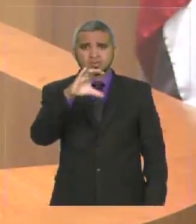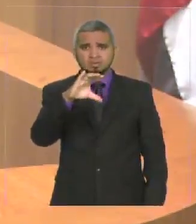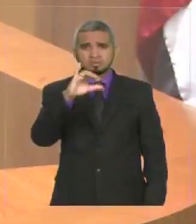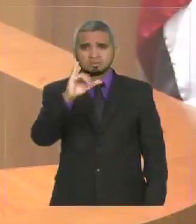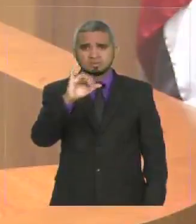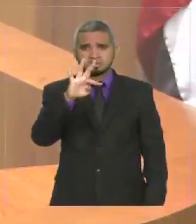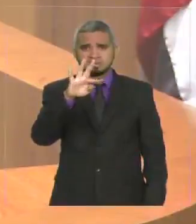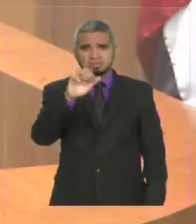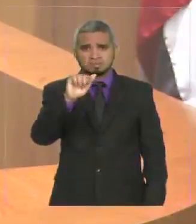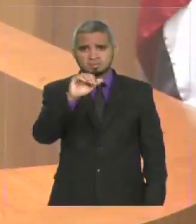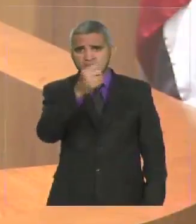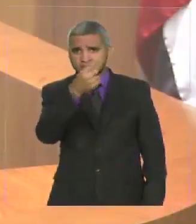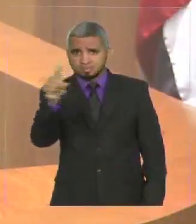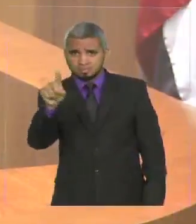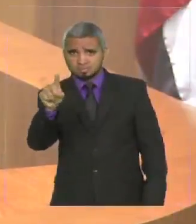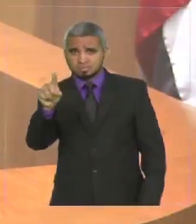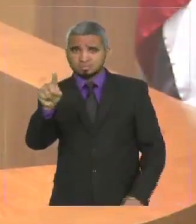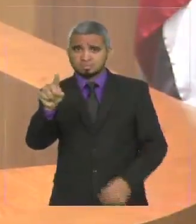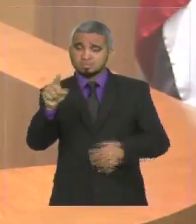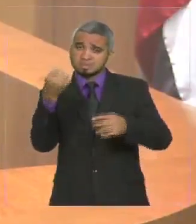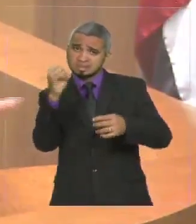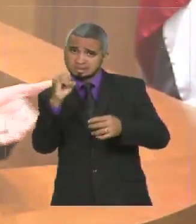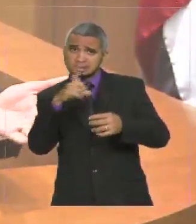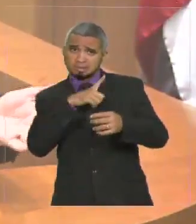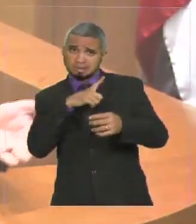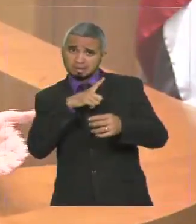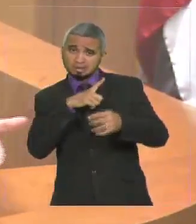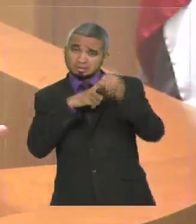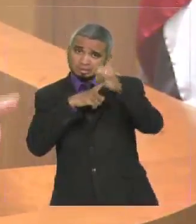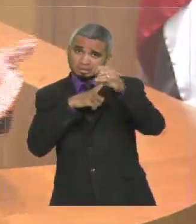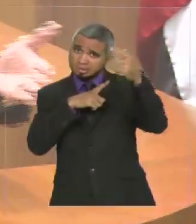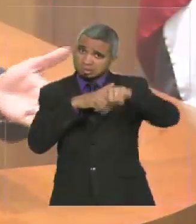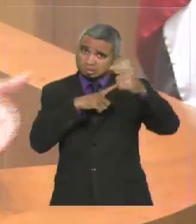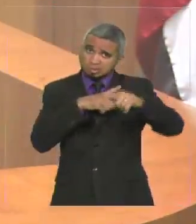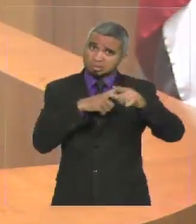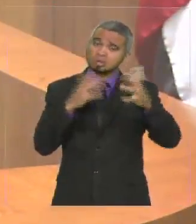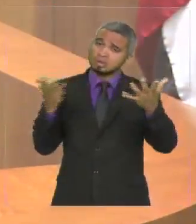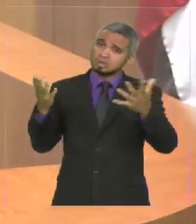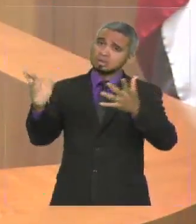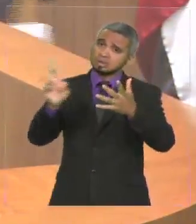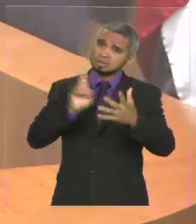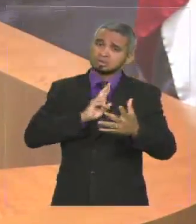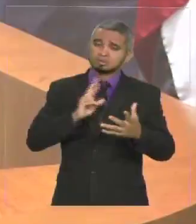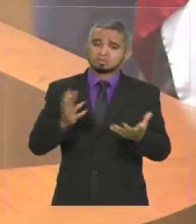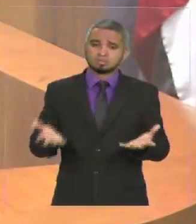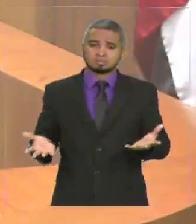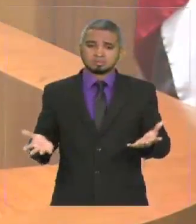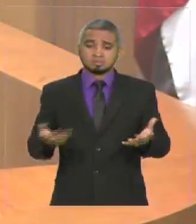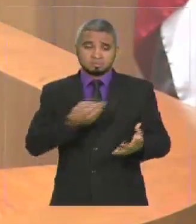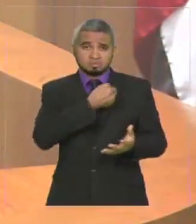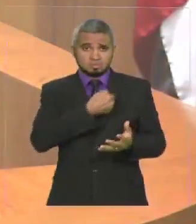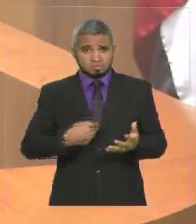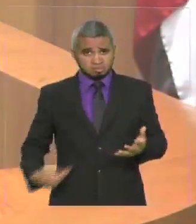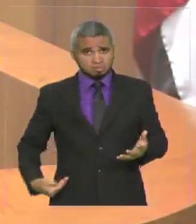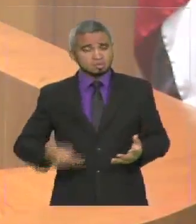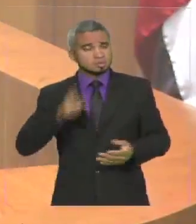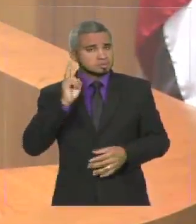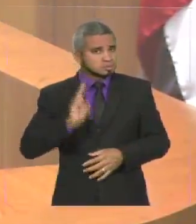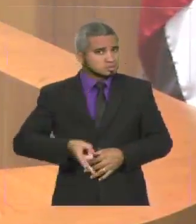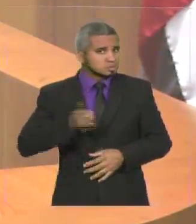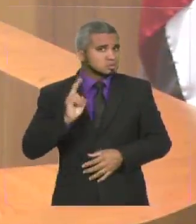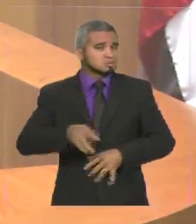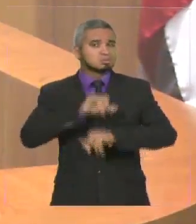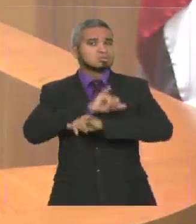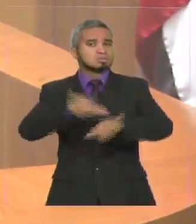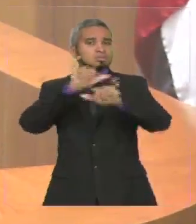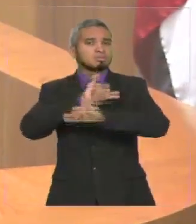Se teve processo licitatório. E a lei de transparência prega isso, o governador prega isso. O líder do governo acaba de dizer que é um